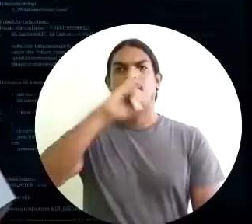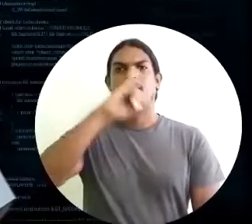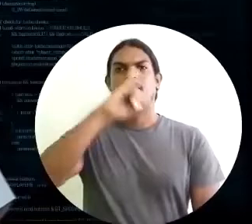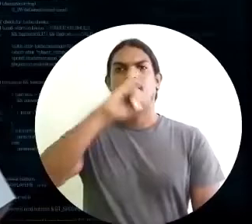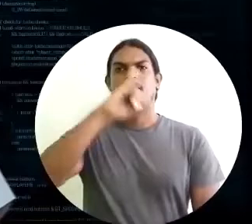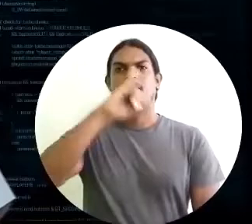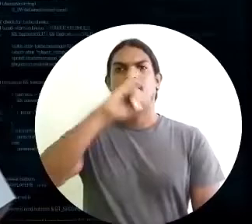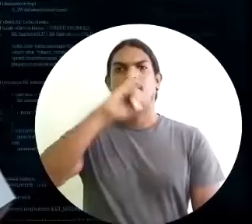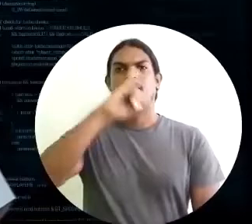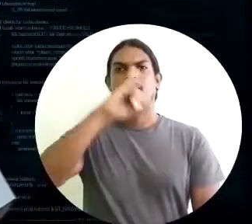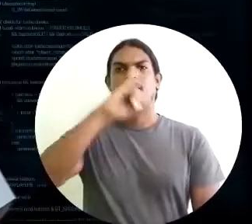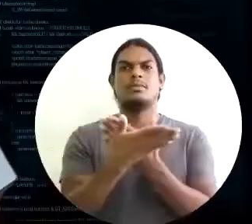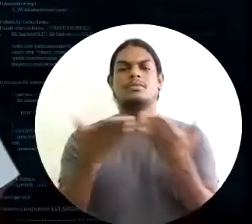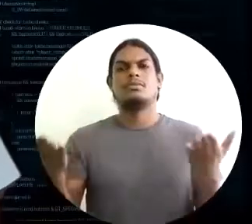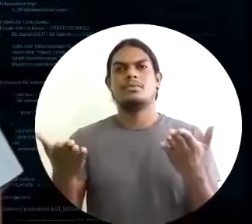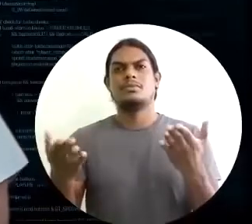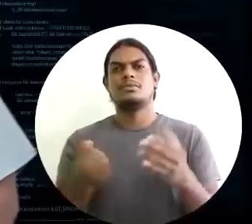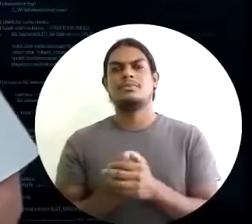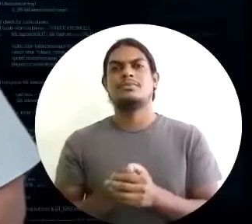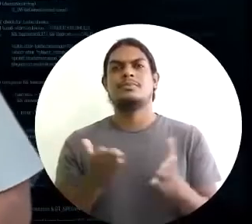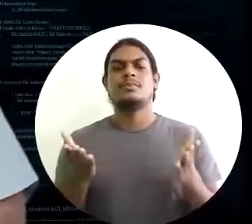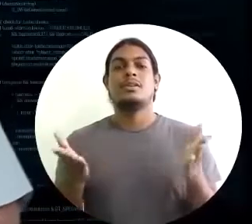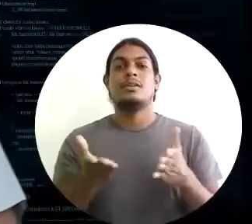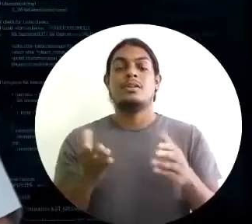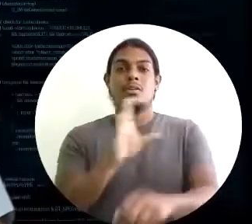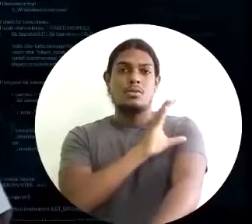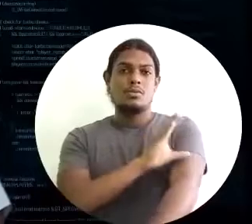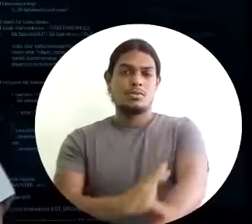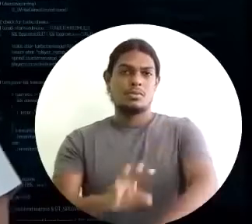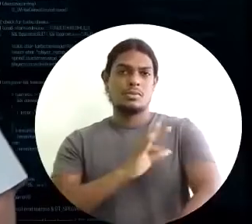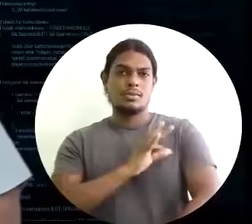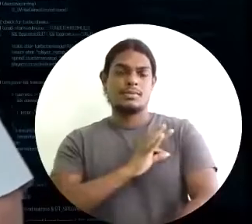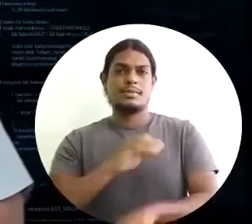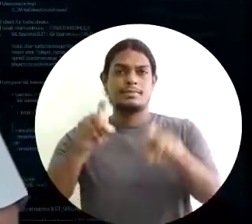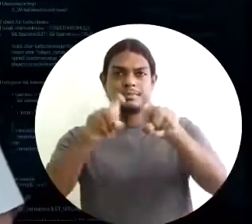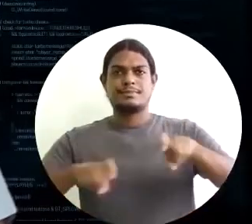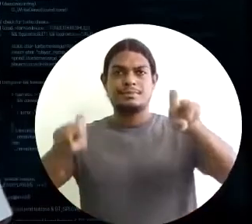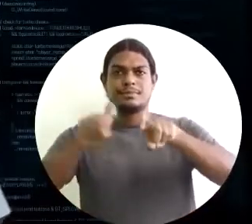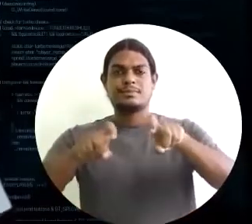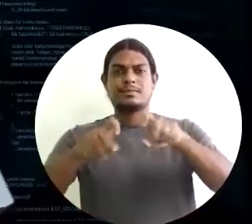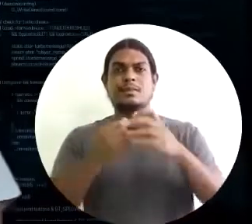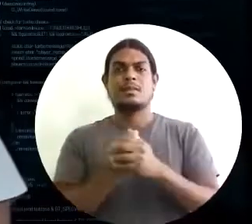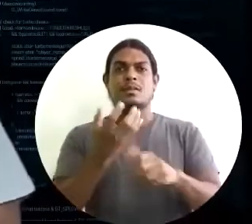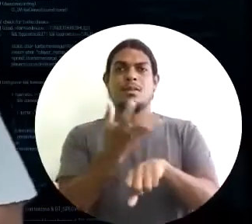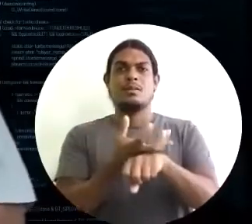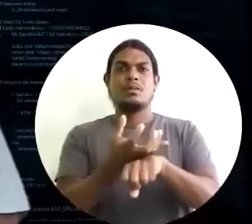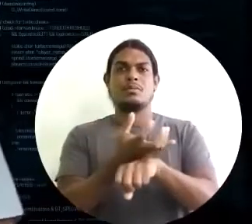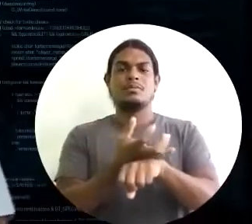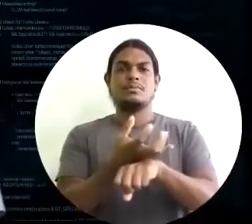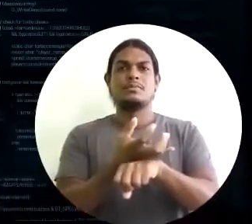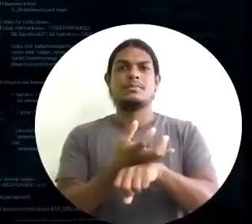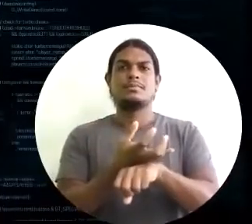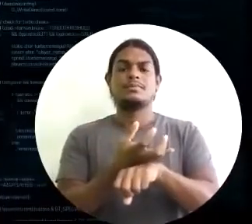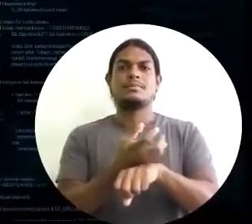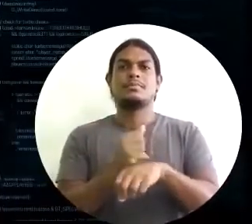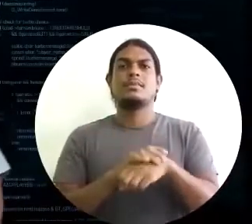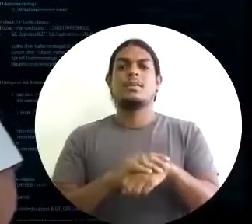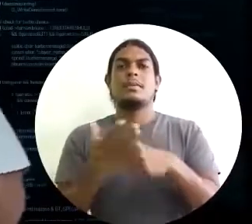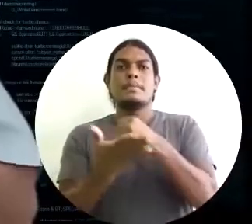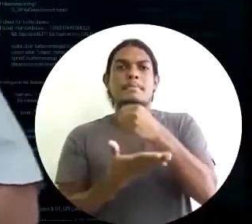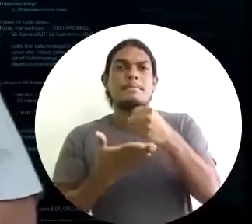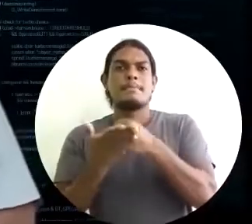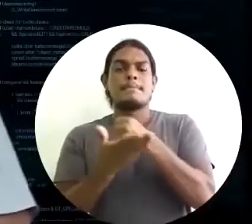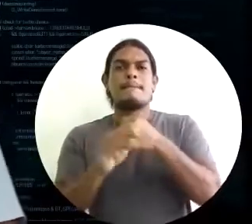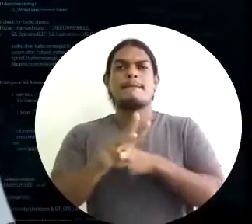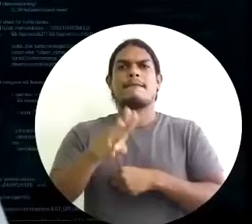da cintura para cima. Este é o curso de Técnico de Informática. A disciplina é Introdução ao Web Design.